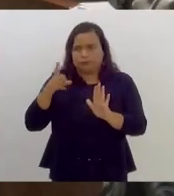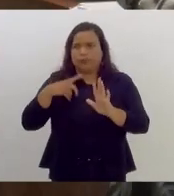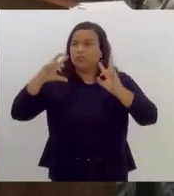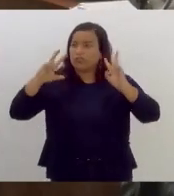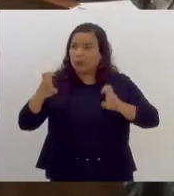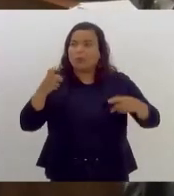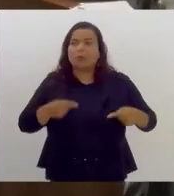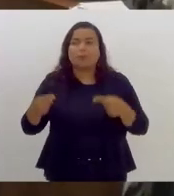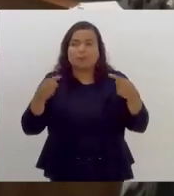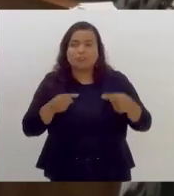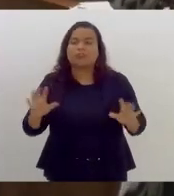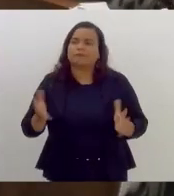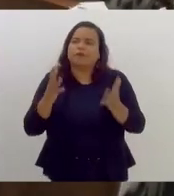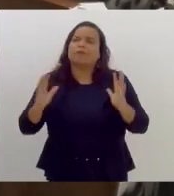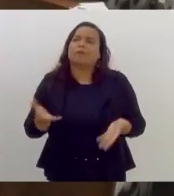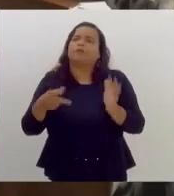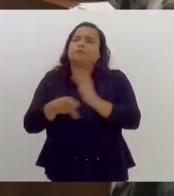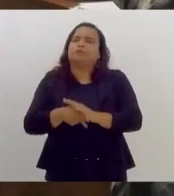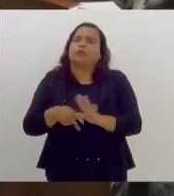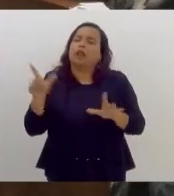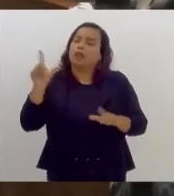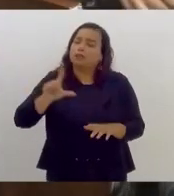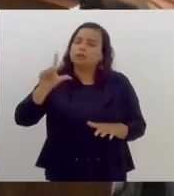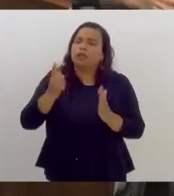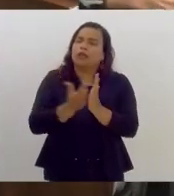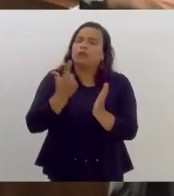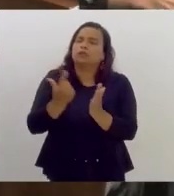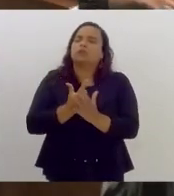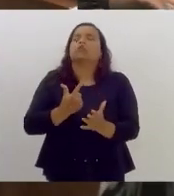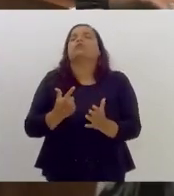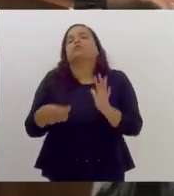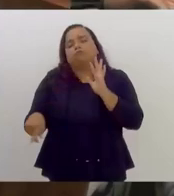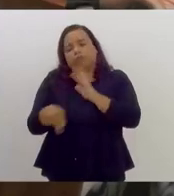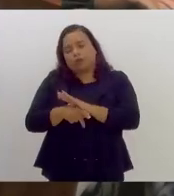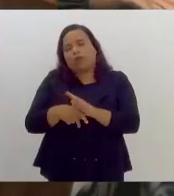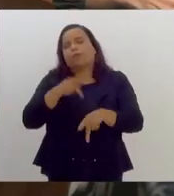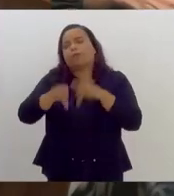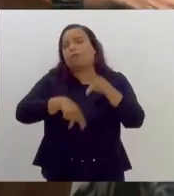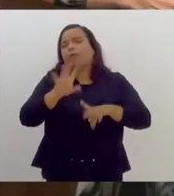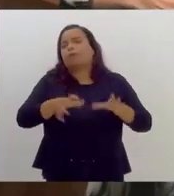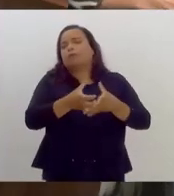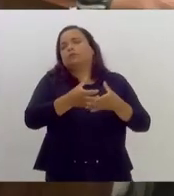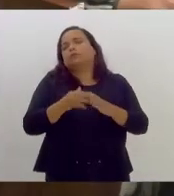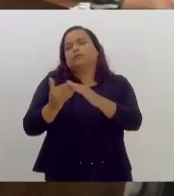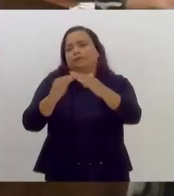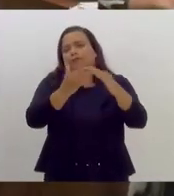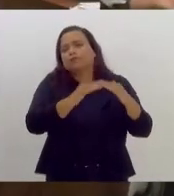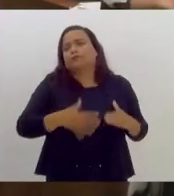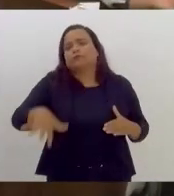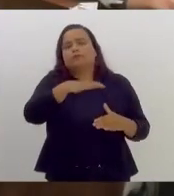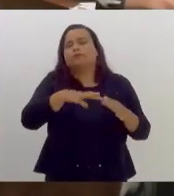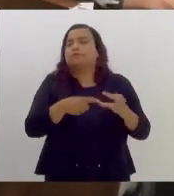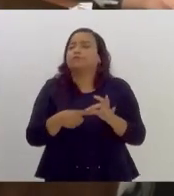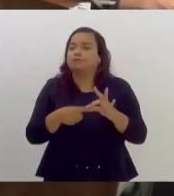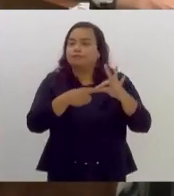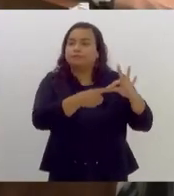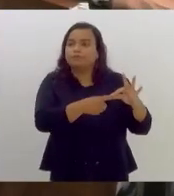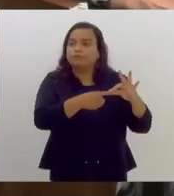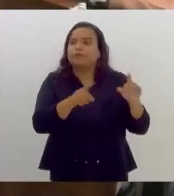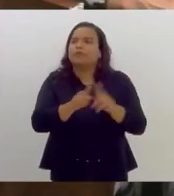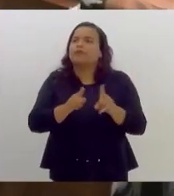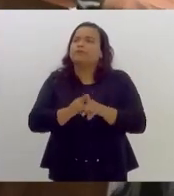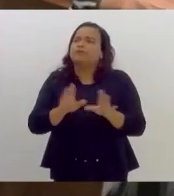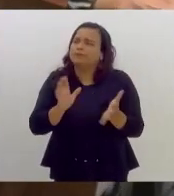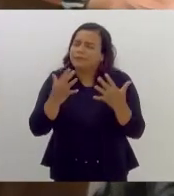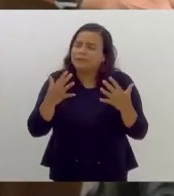essa política de fomento à literatura popular, à literatura produzida nos territórios de favela, nas áreas periféricas. Muito